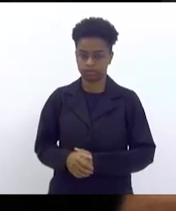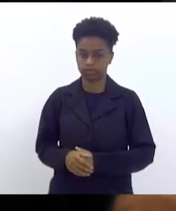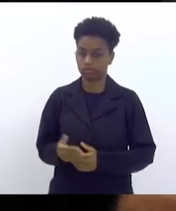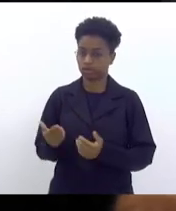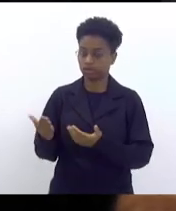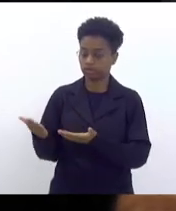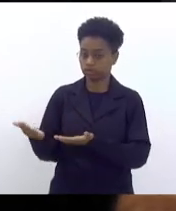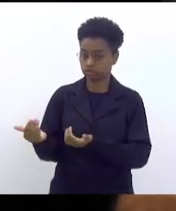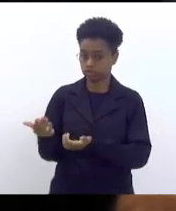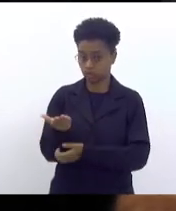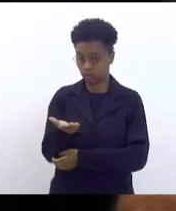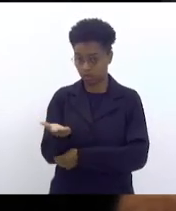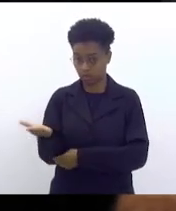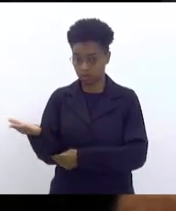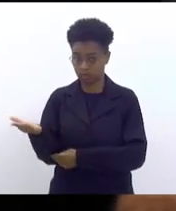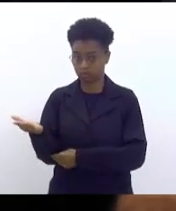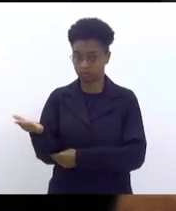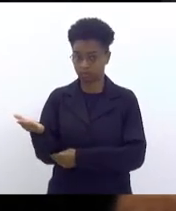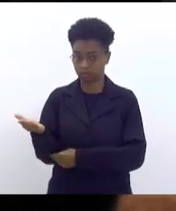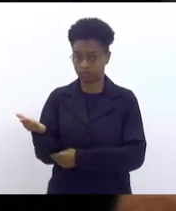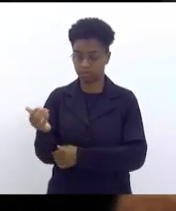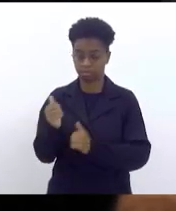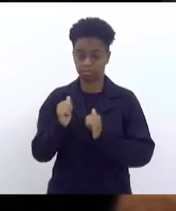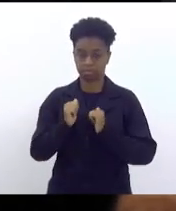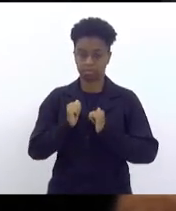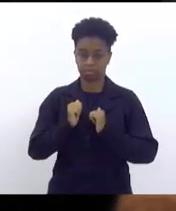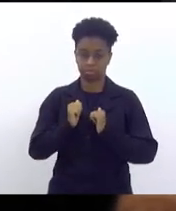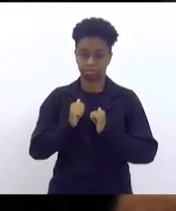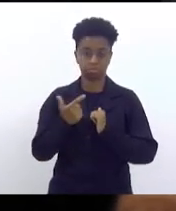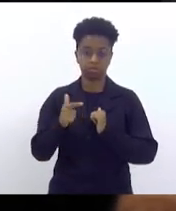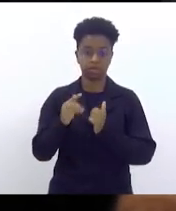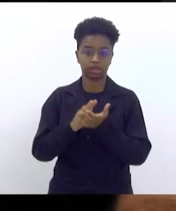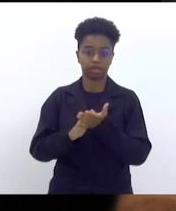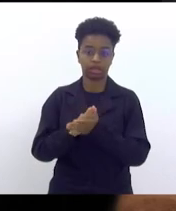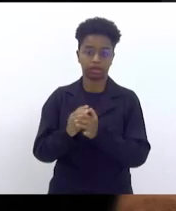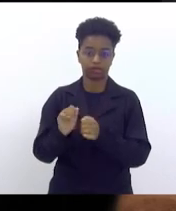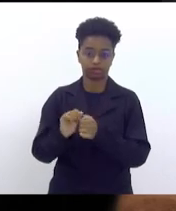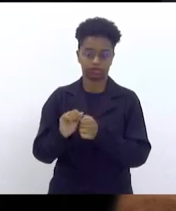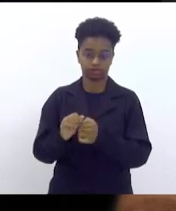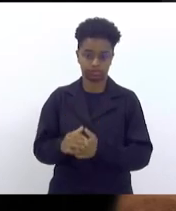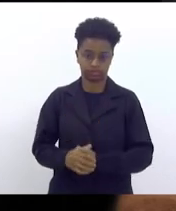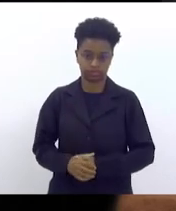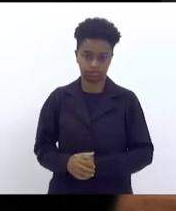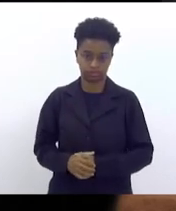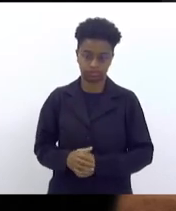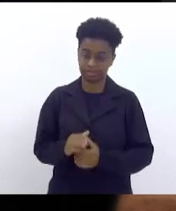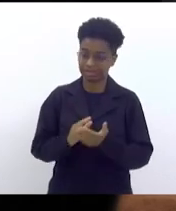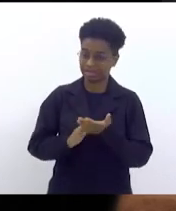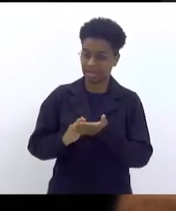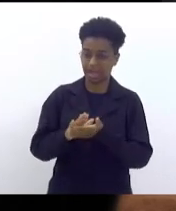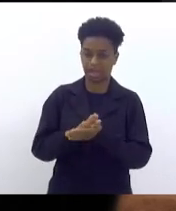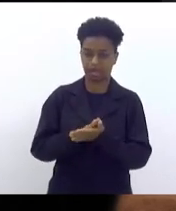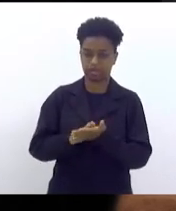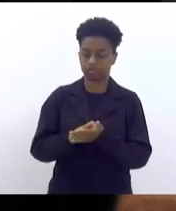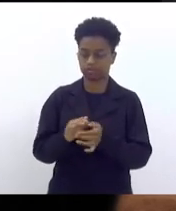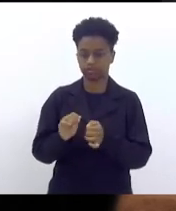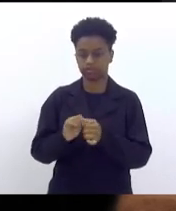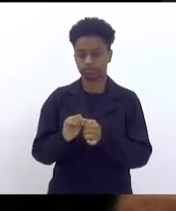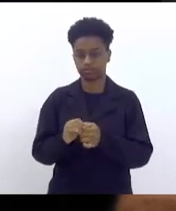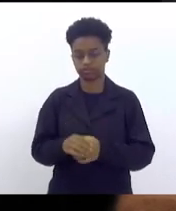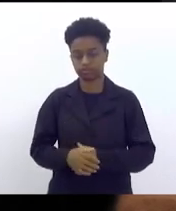Deputado que estavam ali ociosos não tinha nada para fazer nada nada nada nada